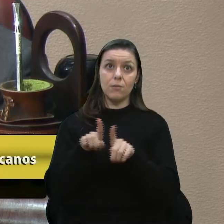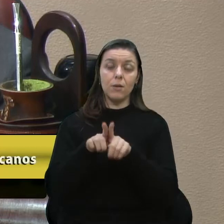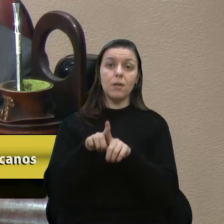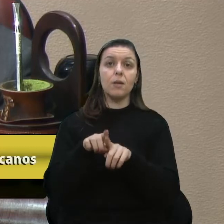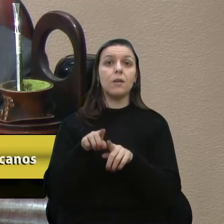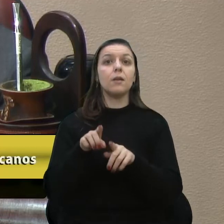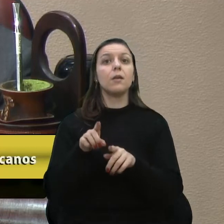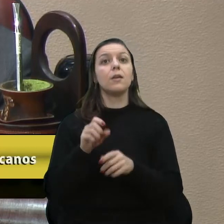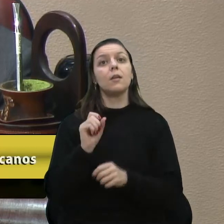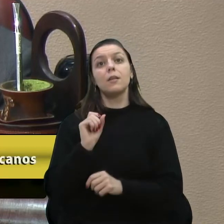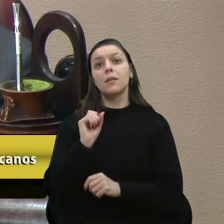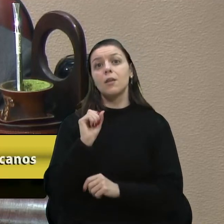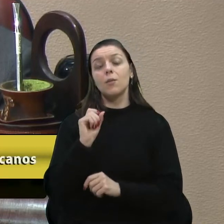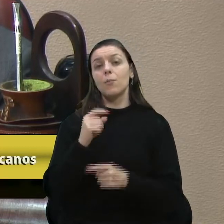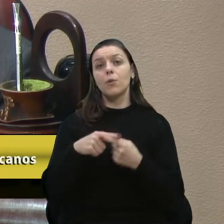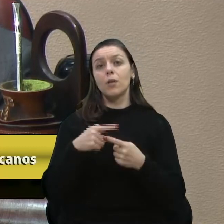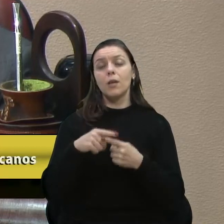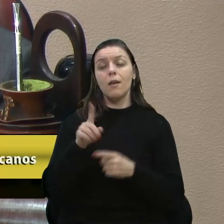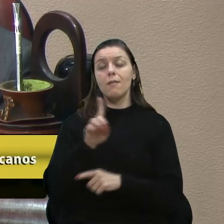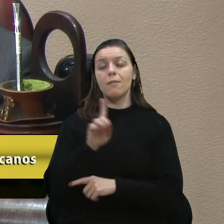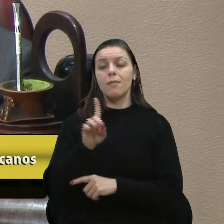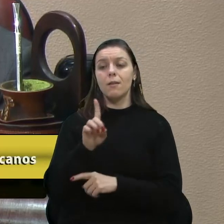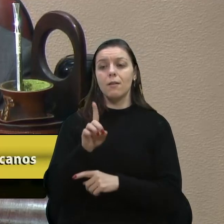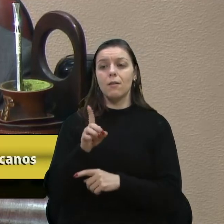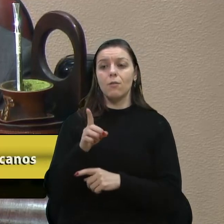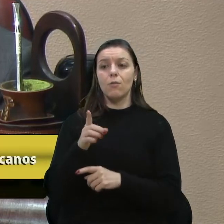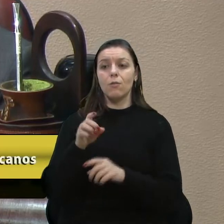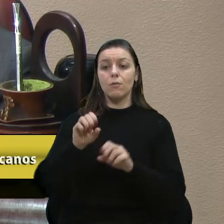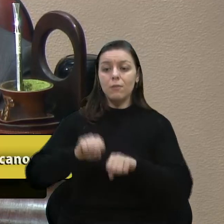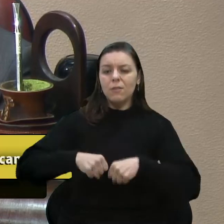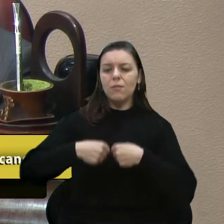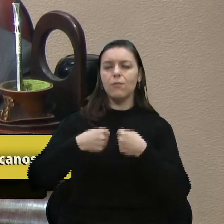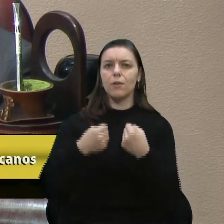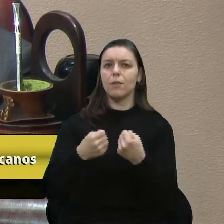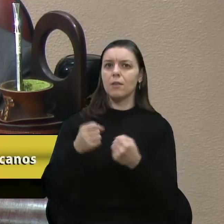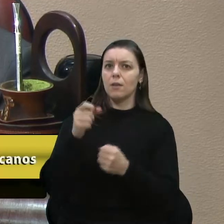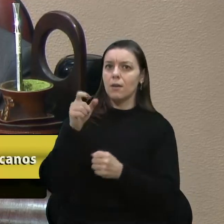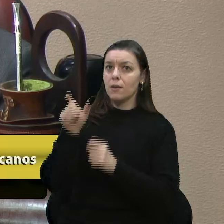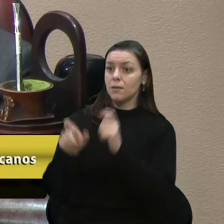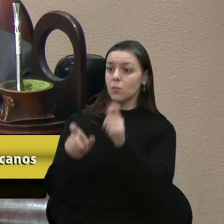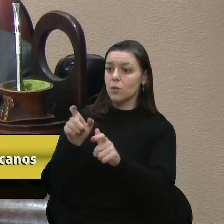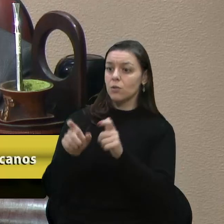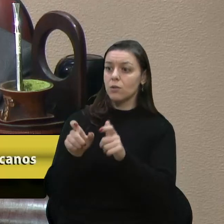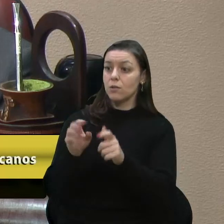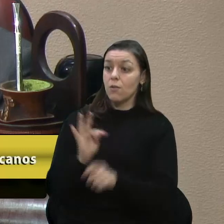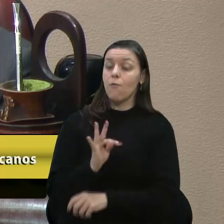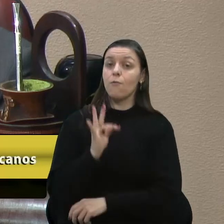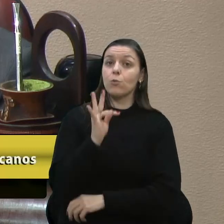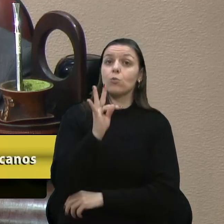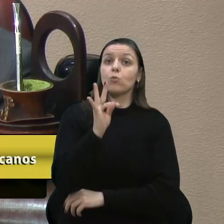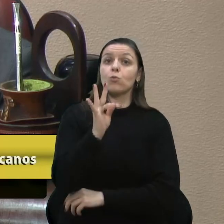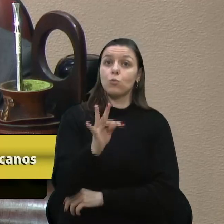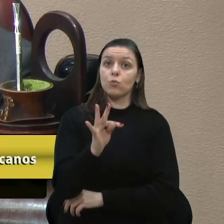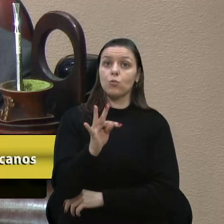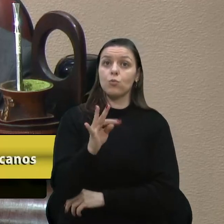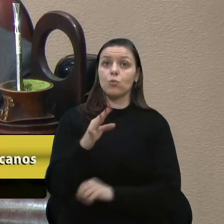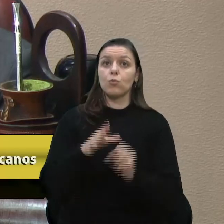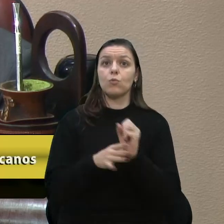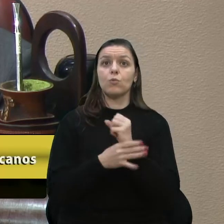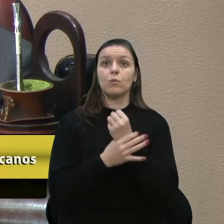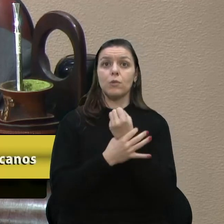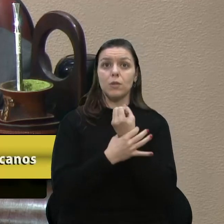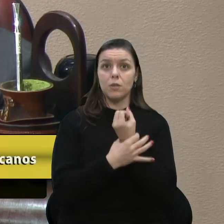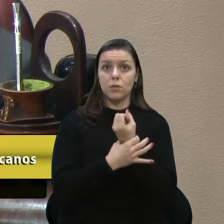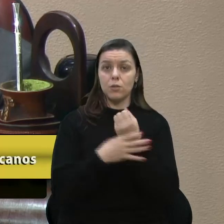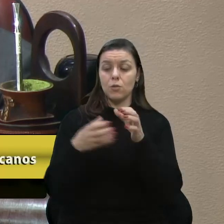não começarmos a defender aqueles que serão o nosso presente e o nosso futuro com essa garantia desse centro